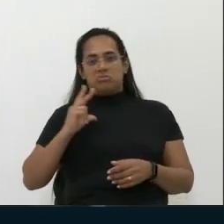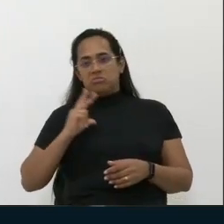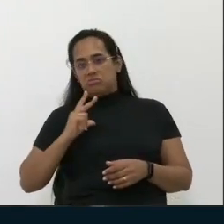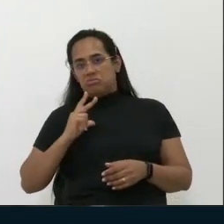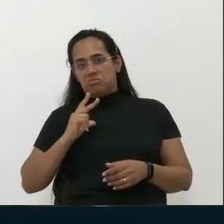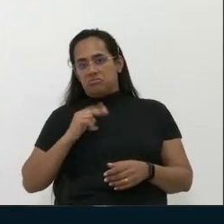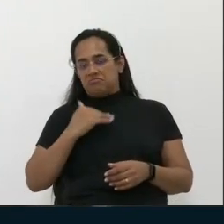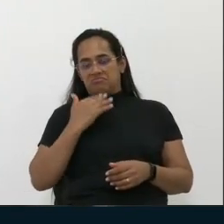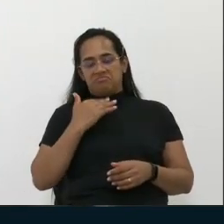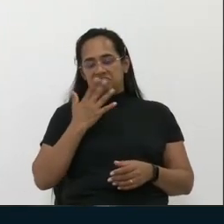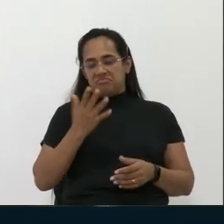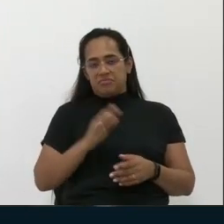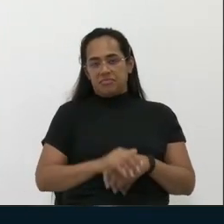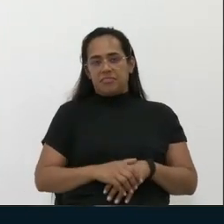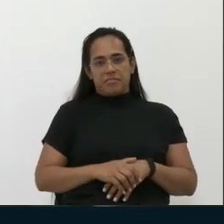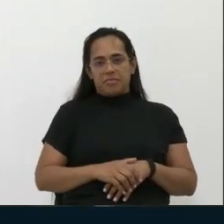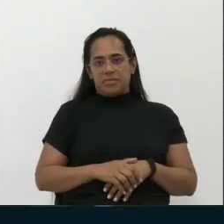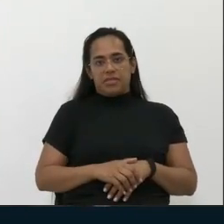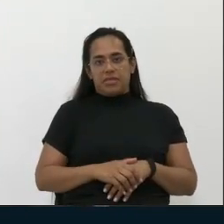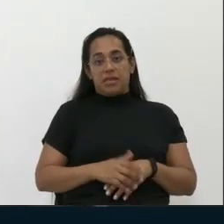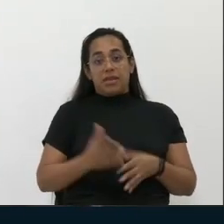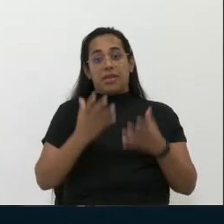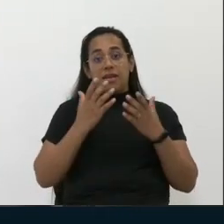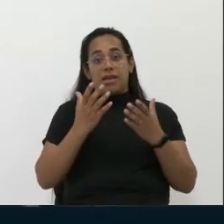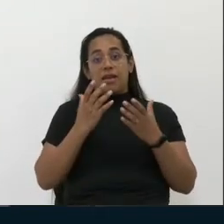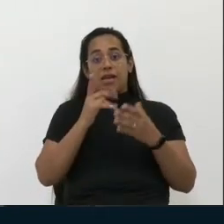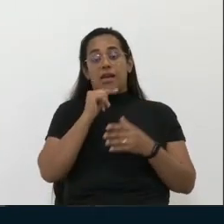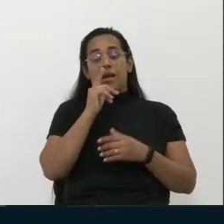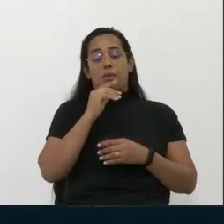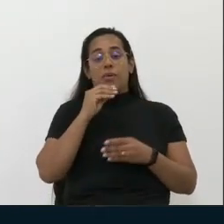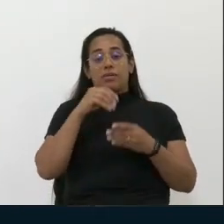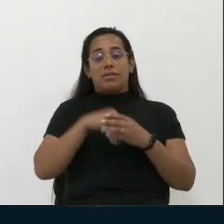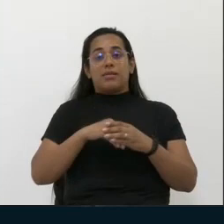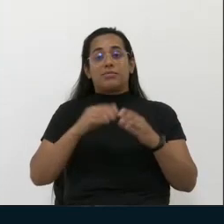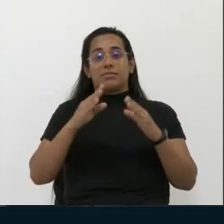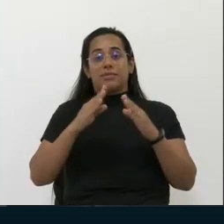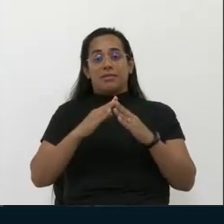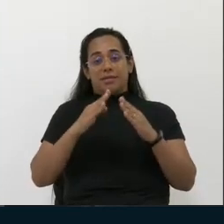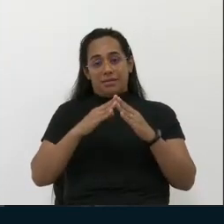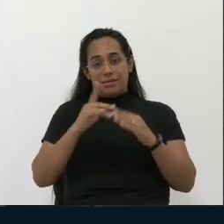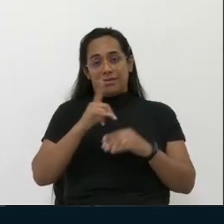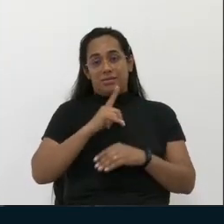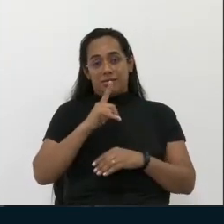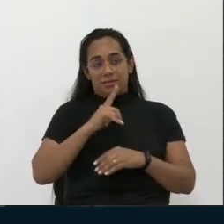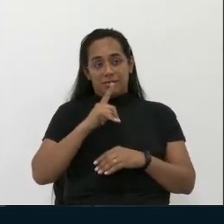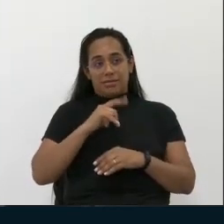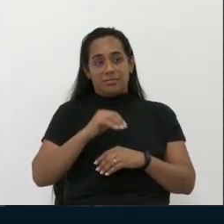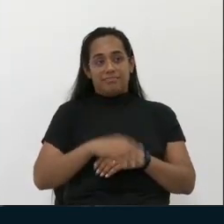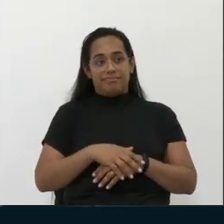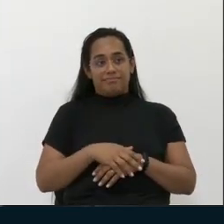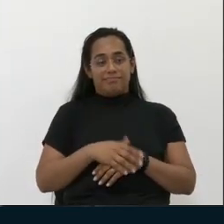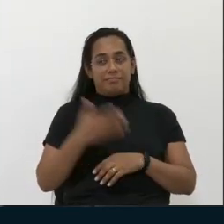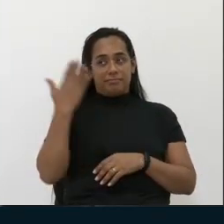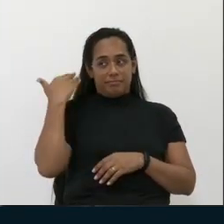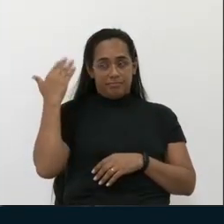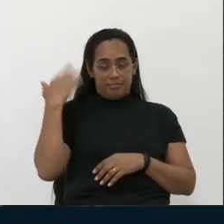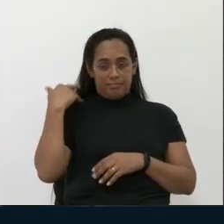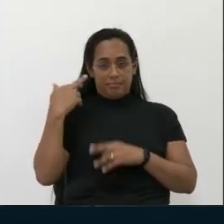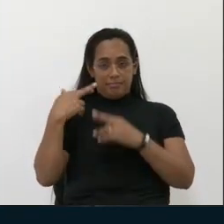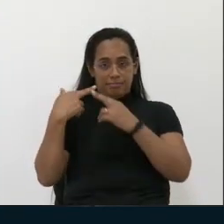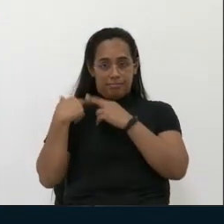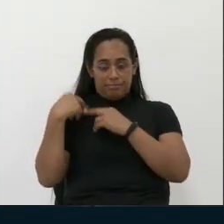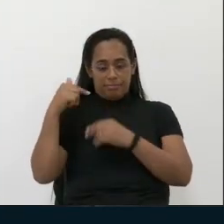E, quando eu assumi a vereança nessa cidade, a água não chegava na casa dele.